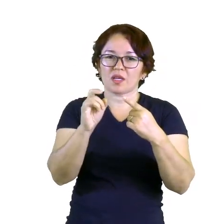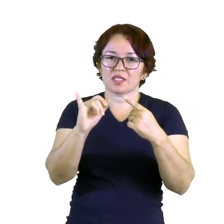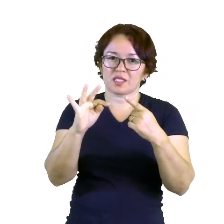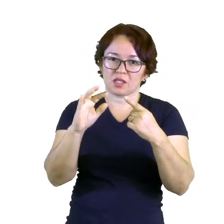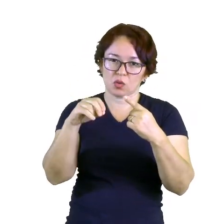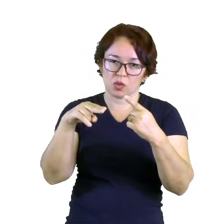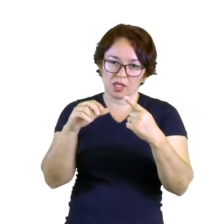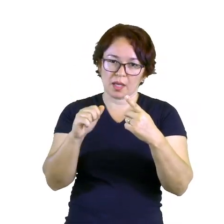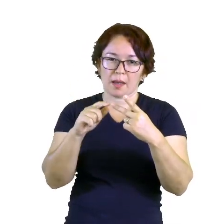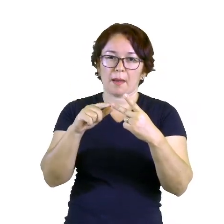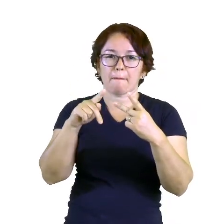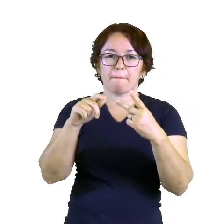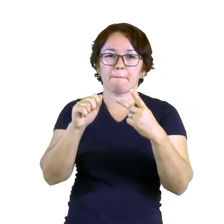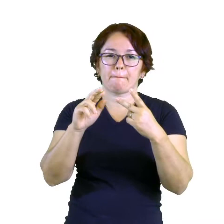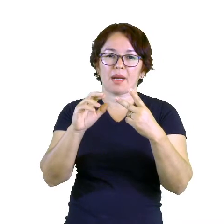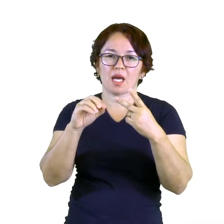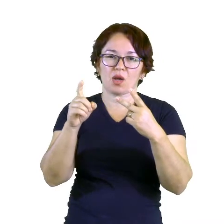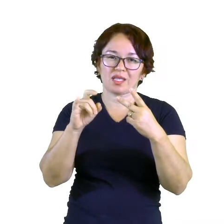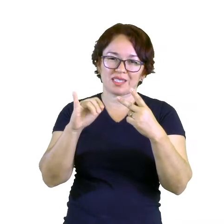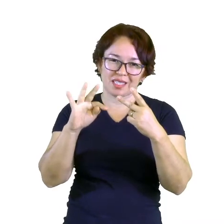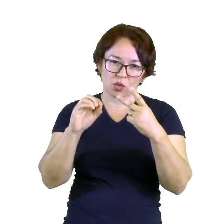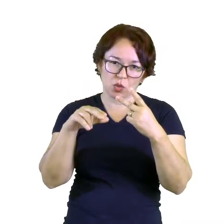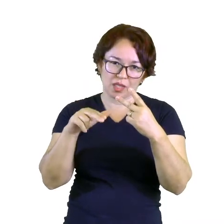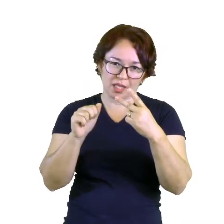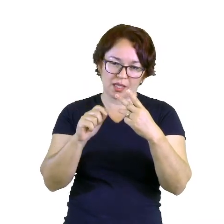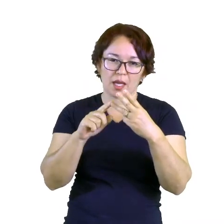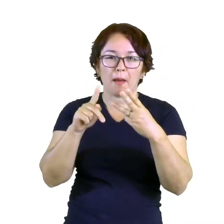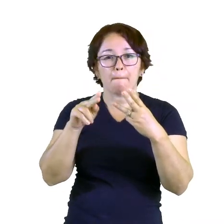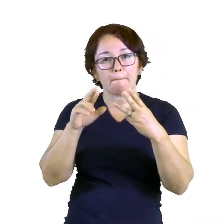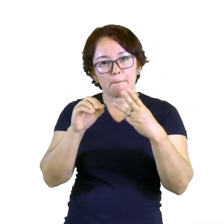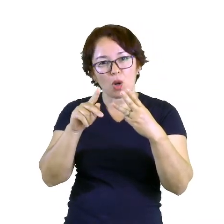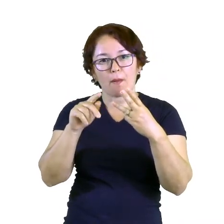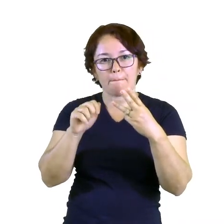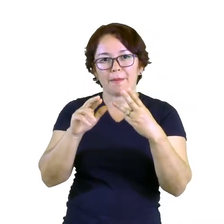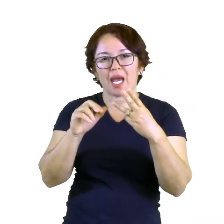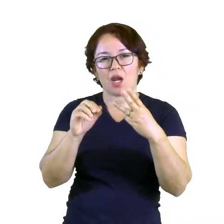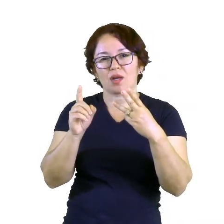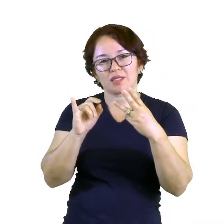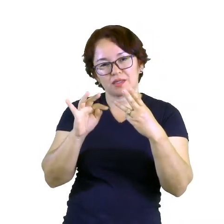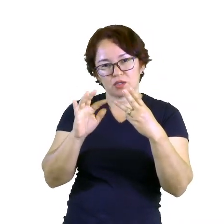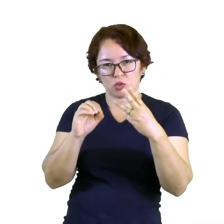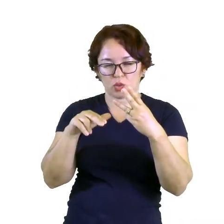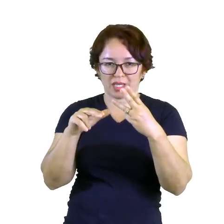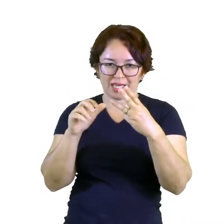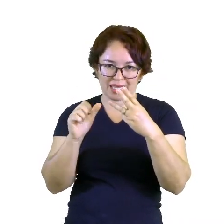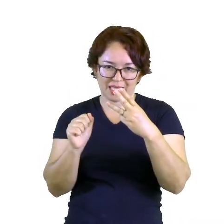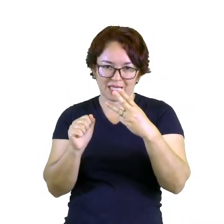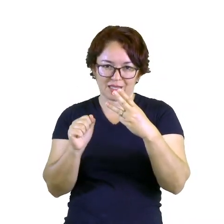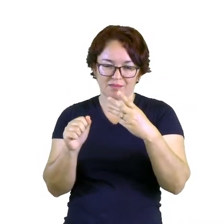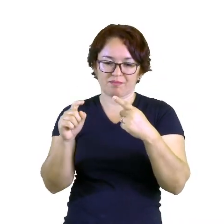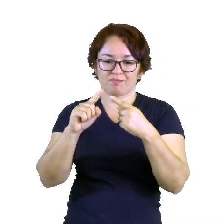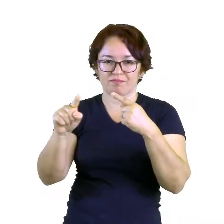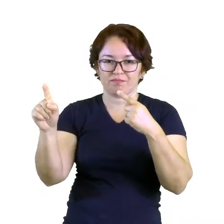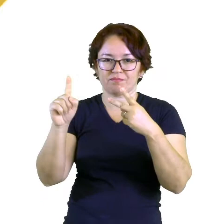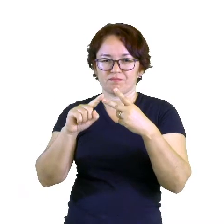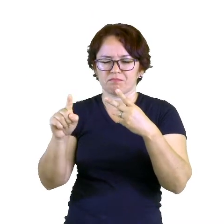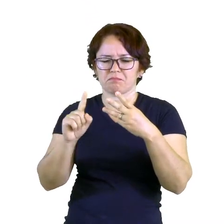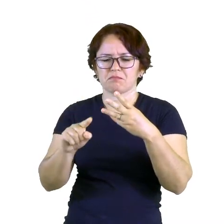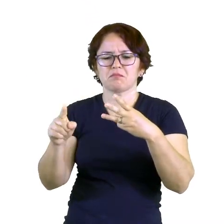paroxítona e proparoxítona. Certinho? Vamos ver então quando que uma sílaba é